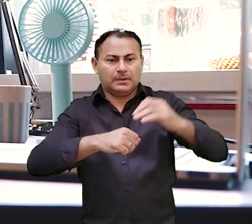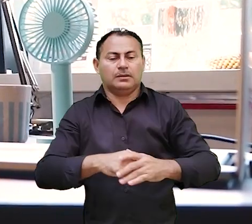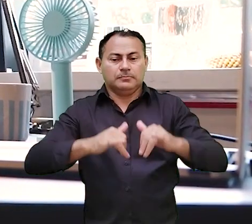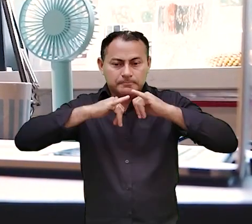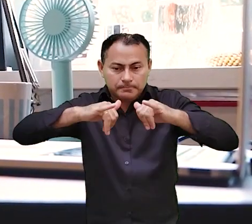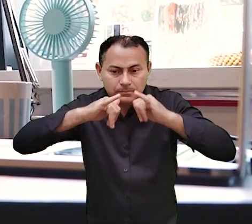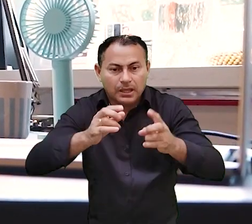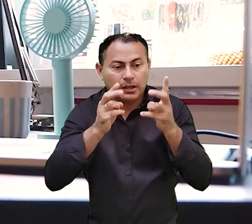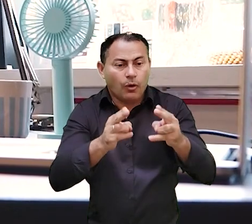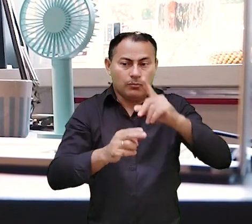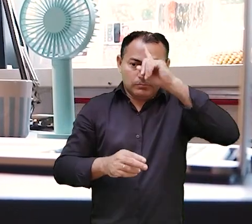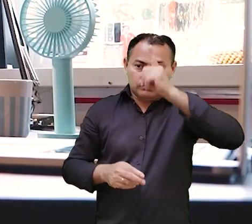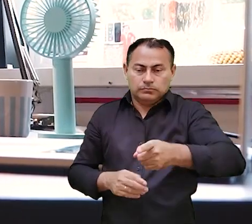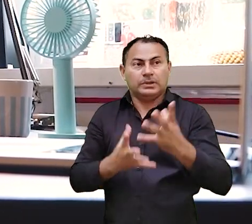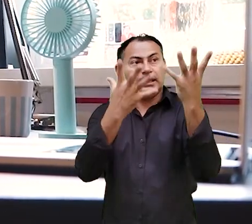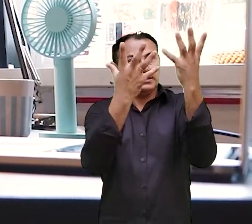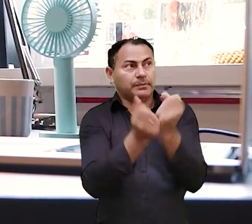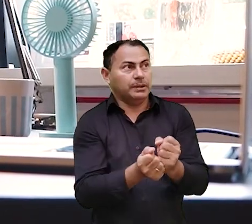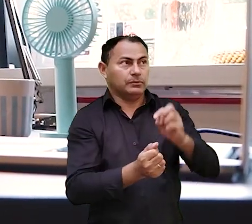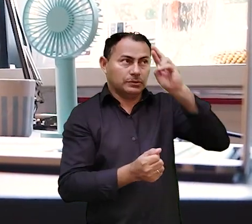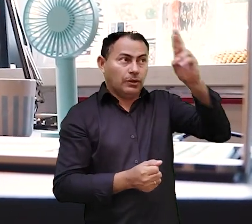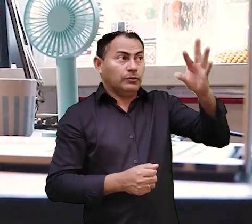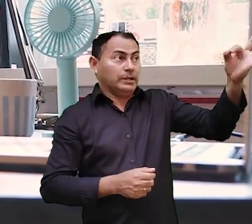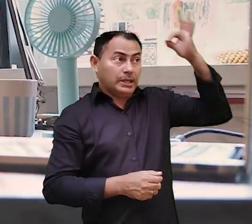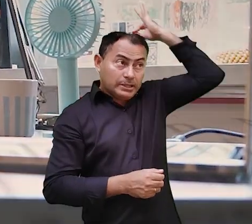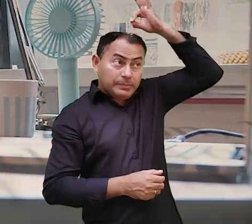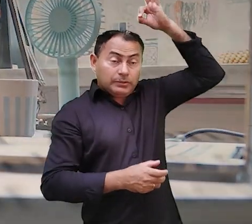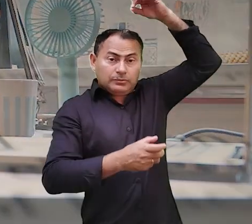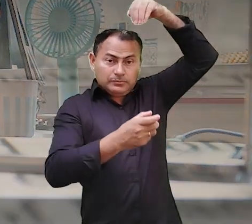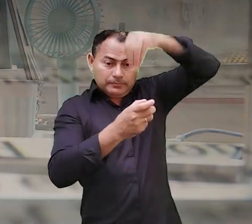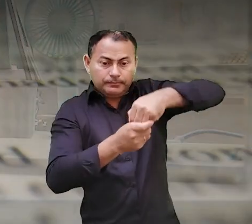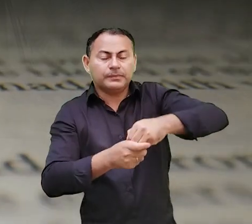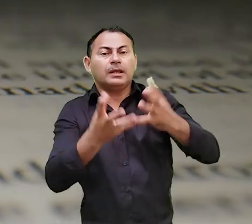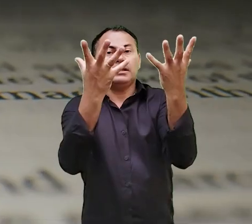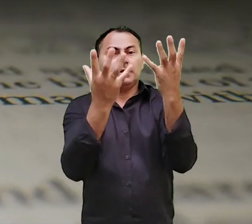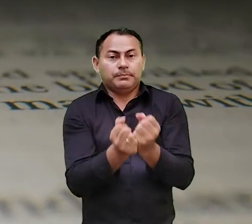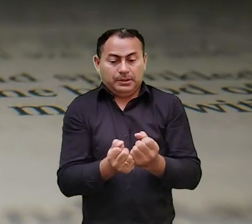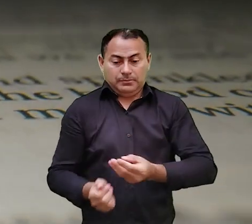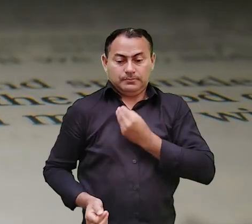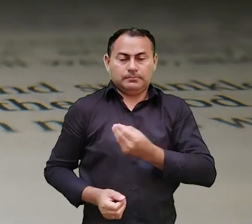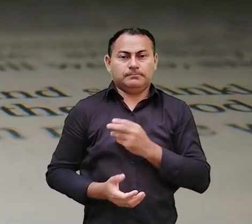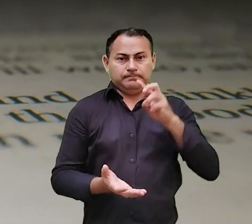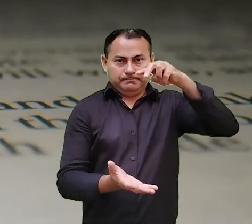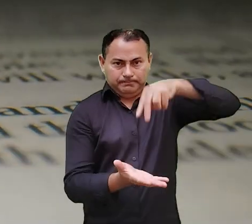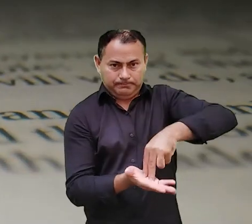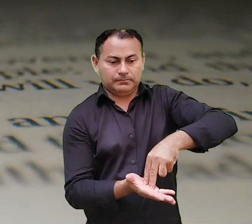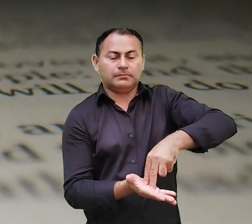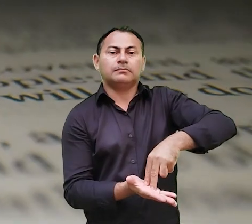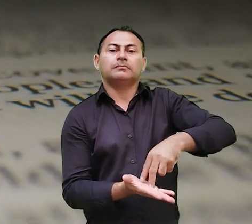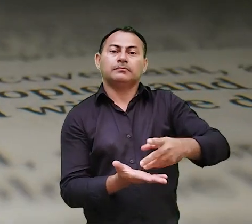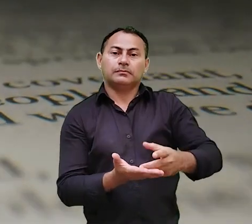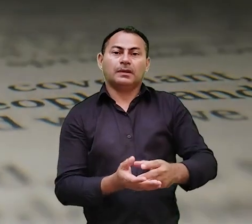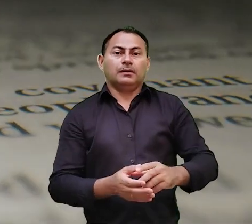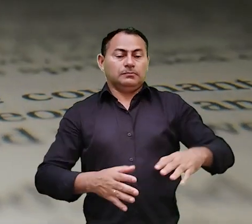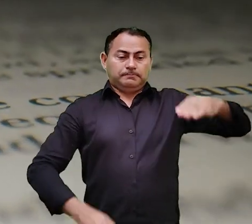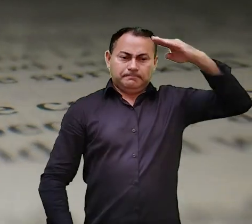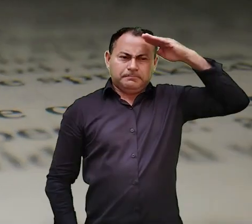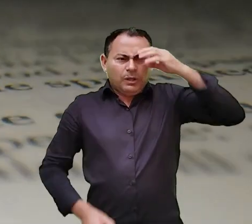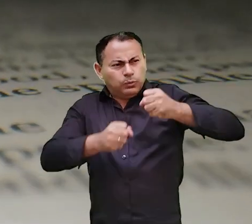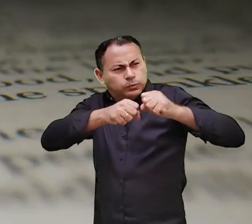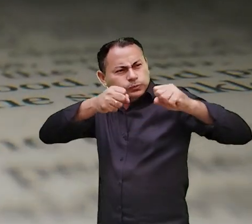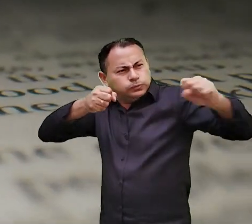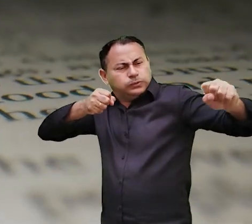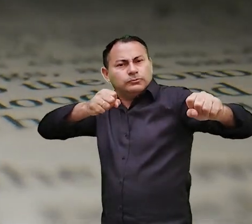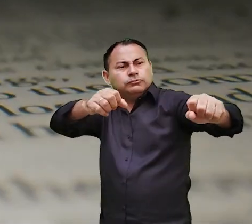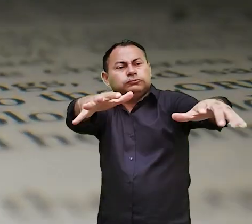chamado. Profetizei conforme a ordem recebida, e o Espírito entrou neles. Eles receberam vida e se puseram de pé. Era